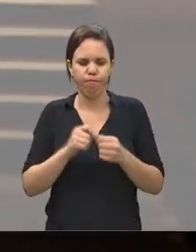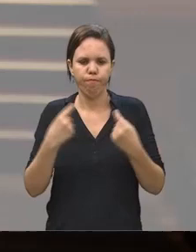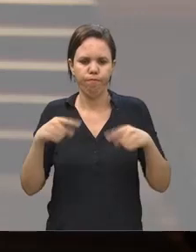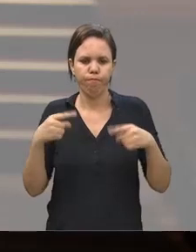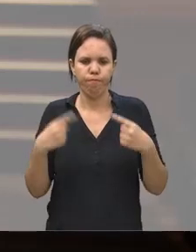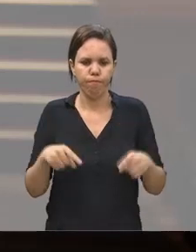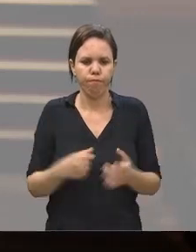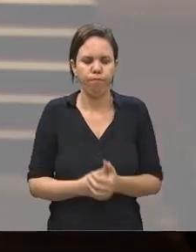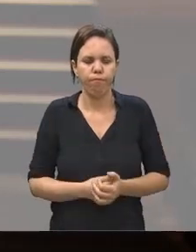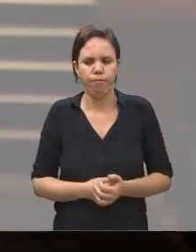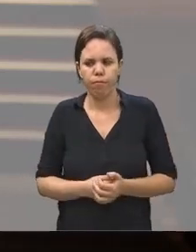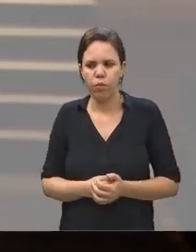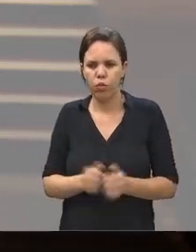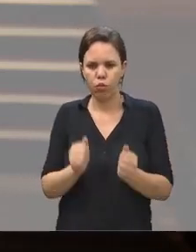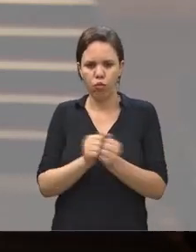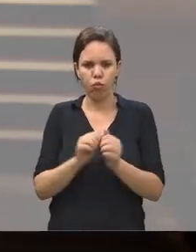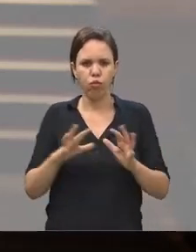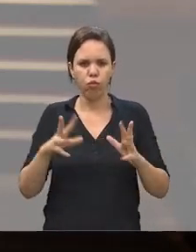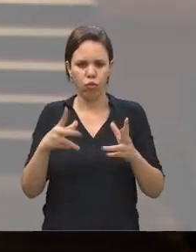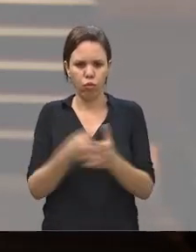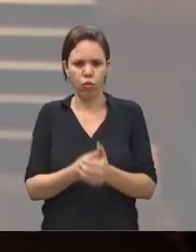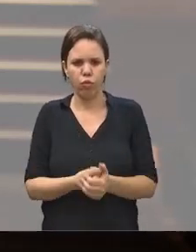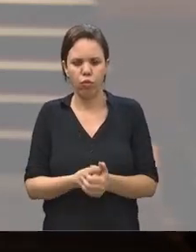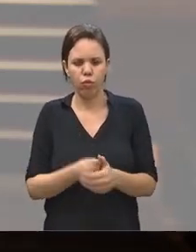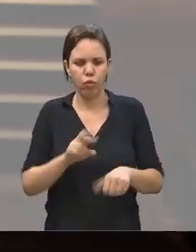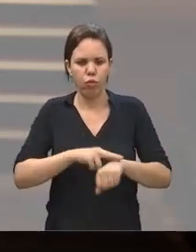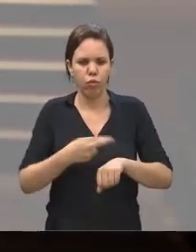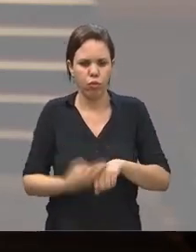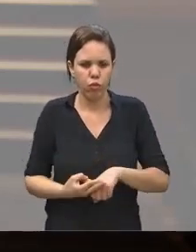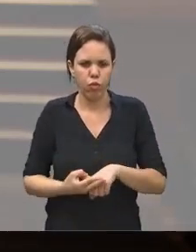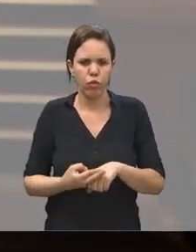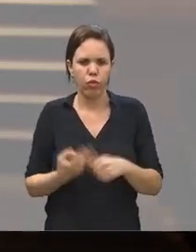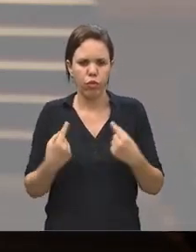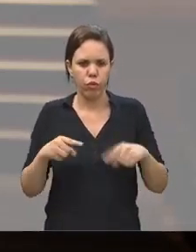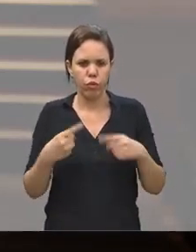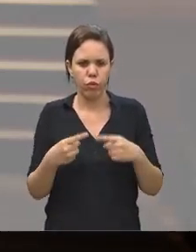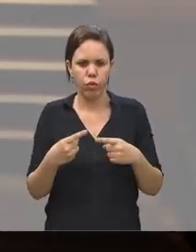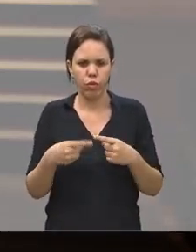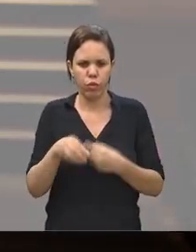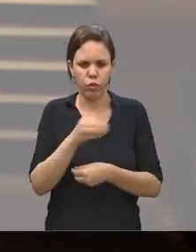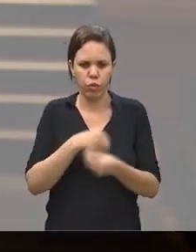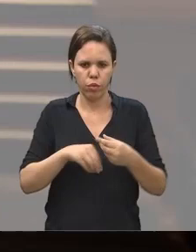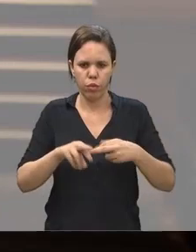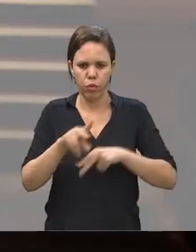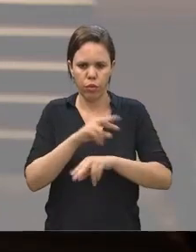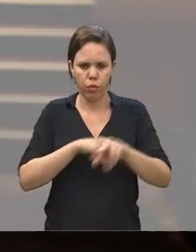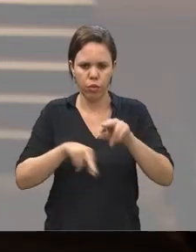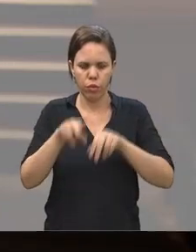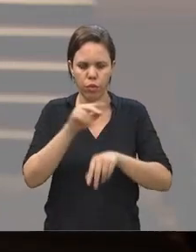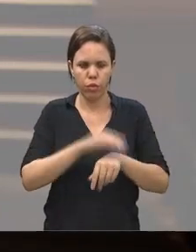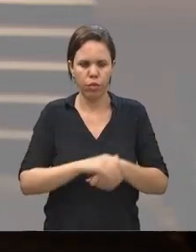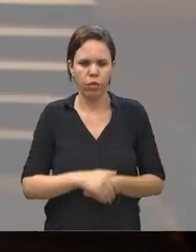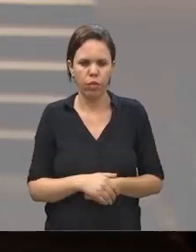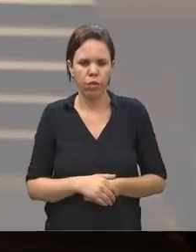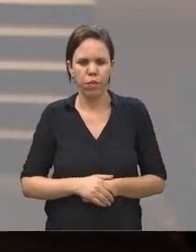Acho que música tem que englobar todos os, né, os ritmos, todos os tipos, né?